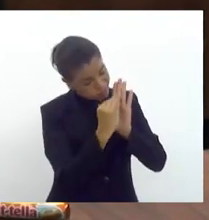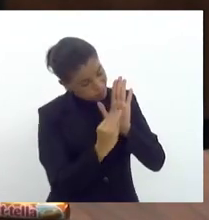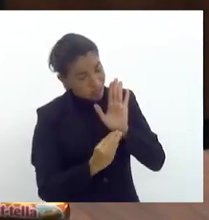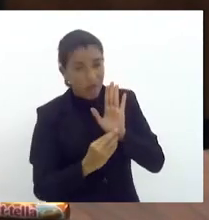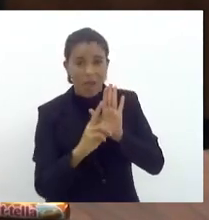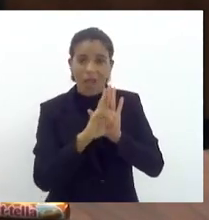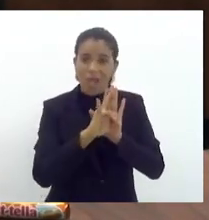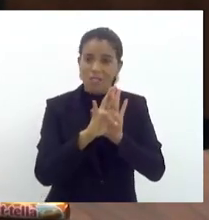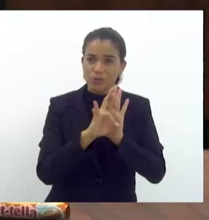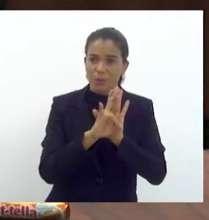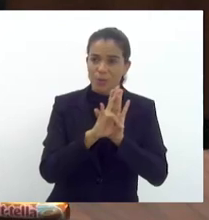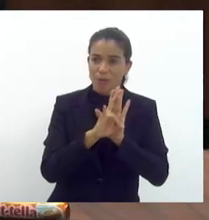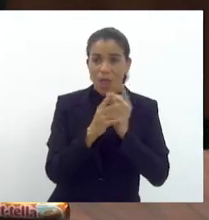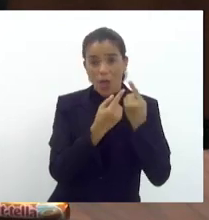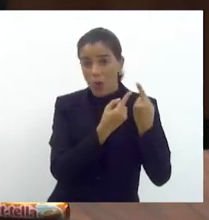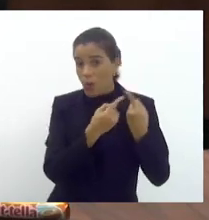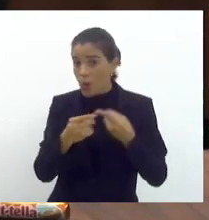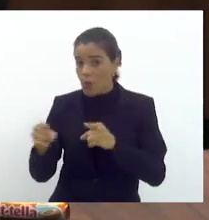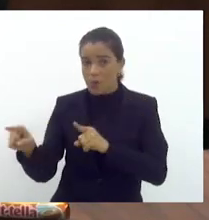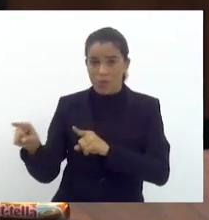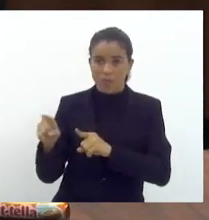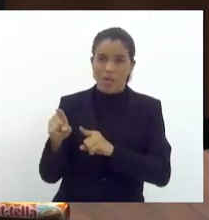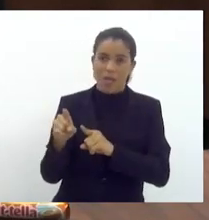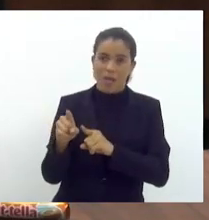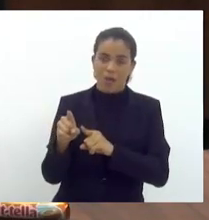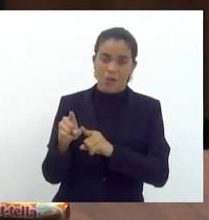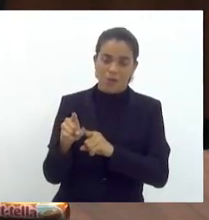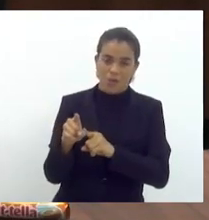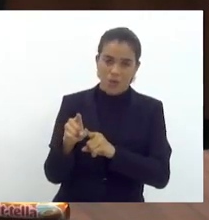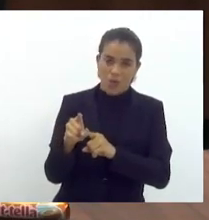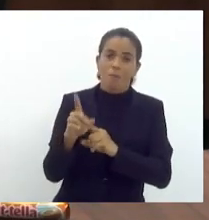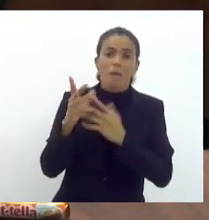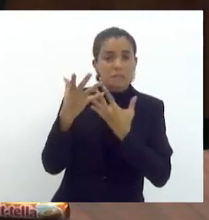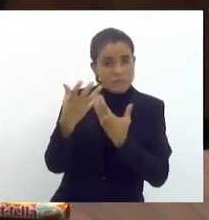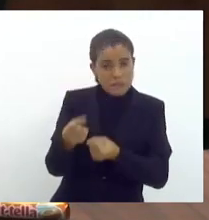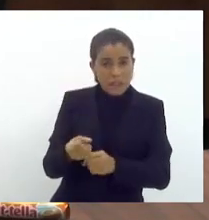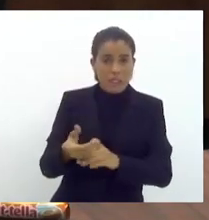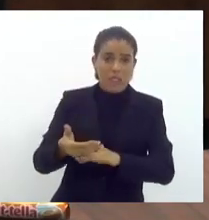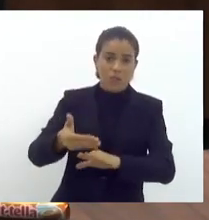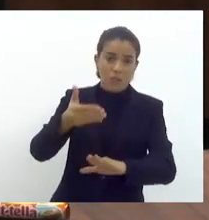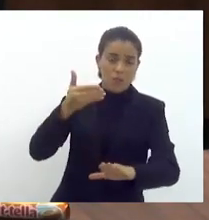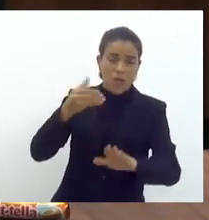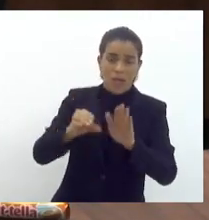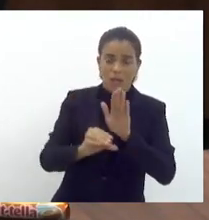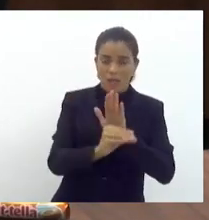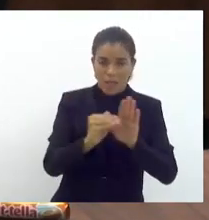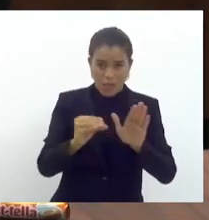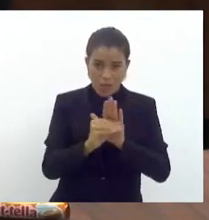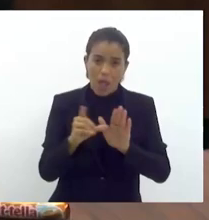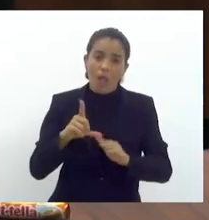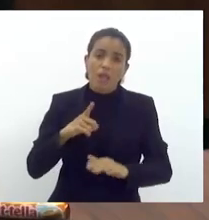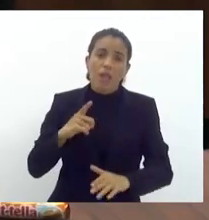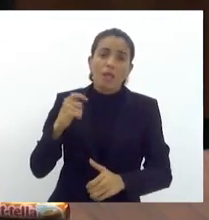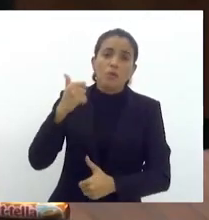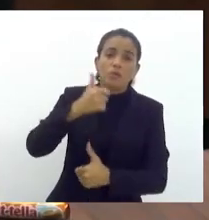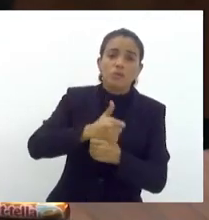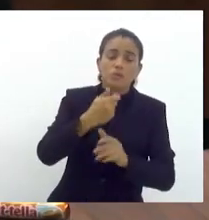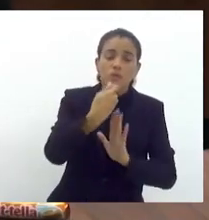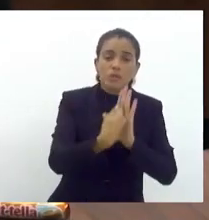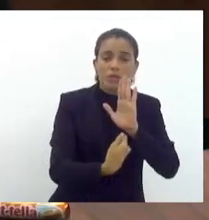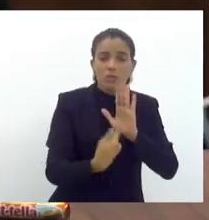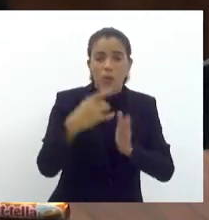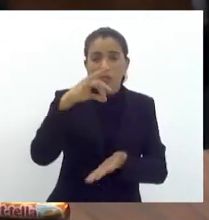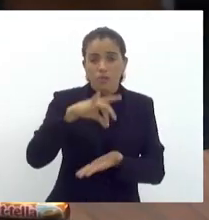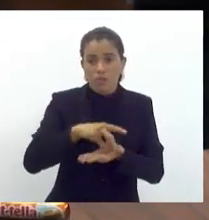as emendas de plenário e já catando as emendas anteriores portanto há um substitutivo ao texto original